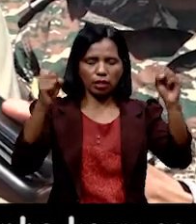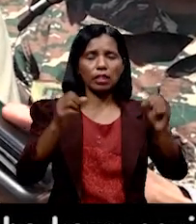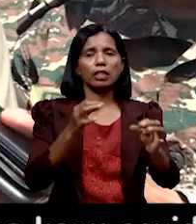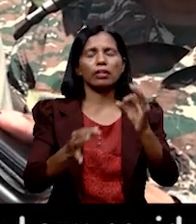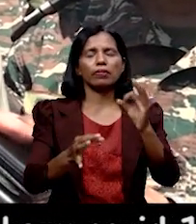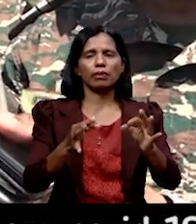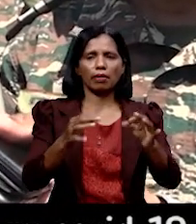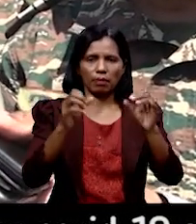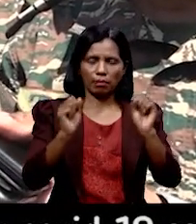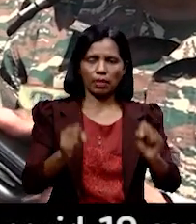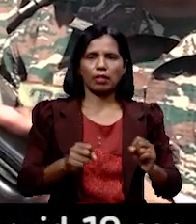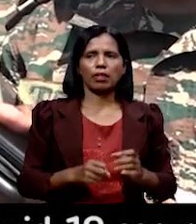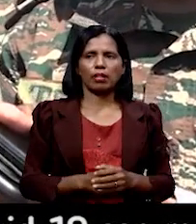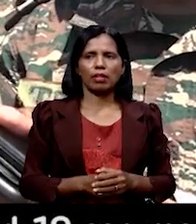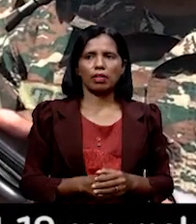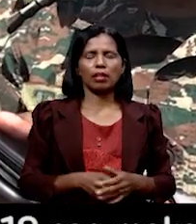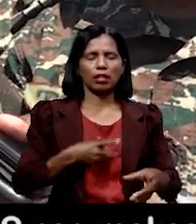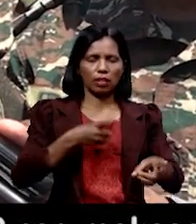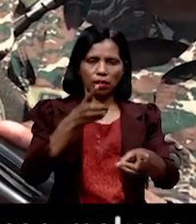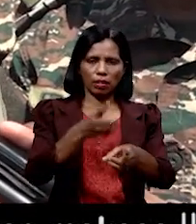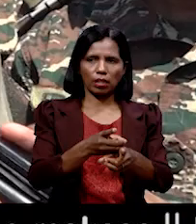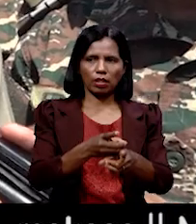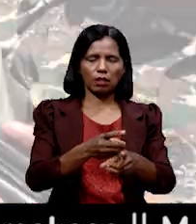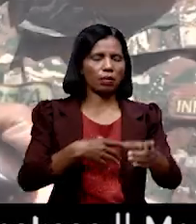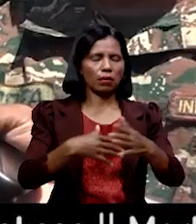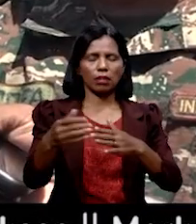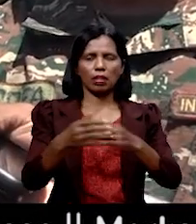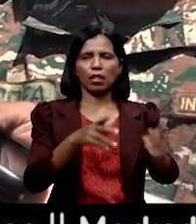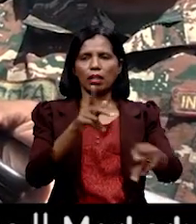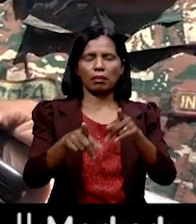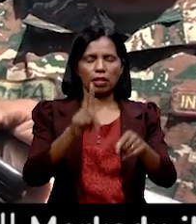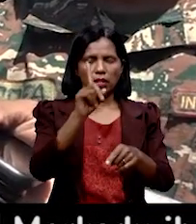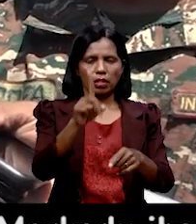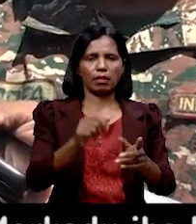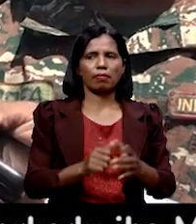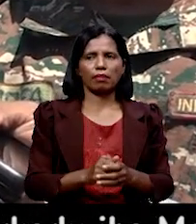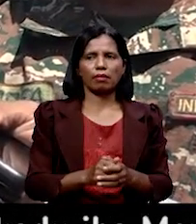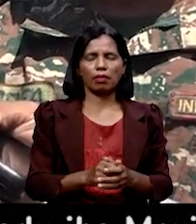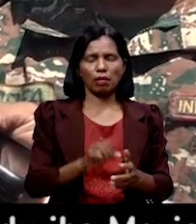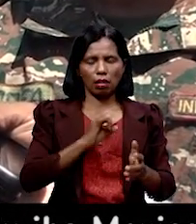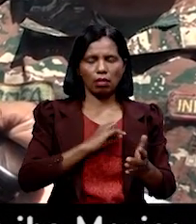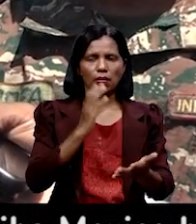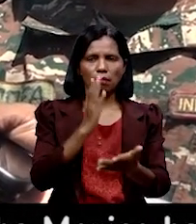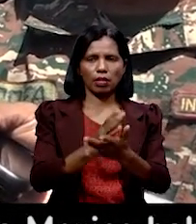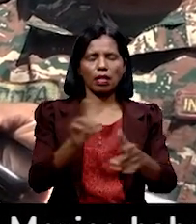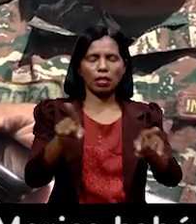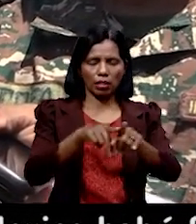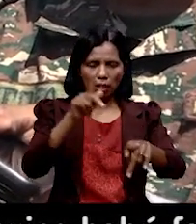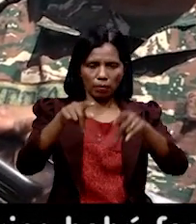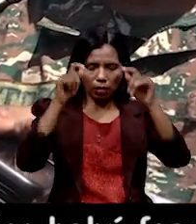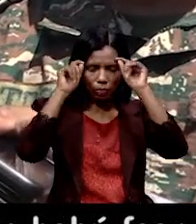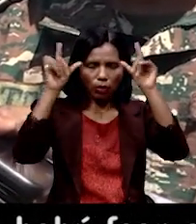caric. Nem direito ida para qualquer cidadão. Nem acaba nem quanto com a nossa, mas nem há no Timor com a